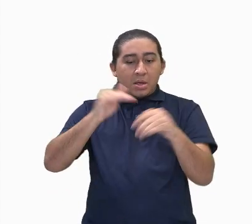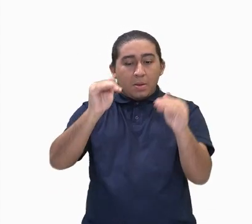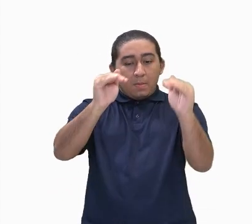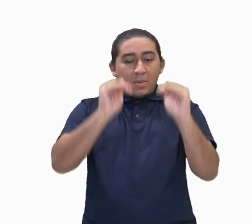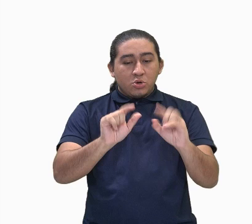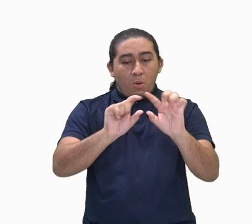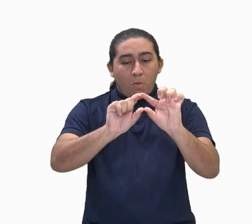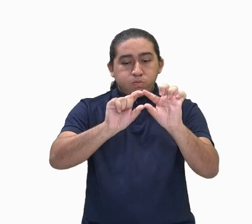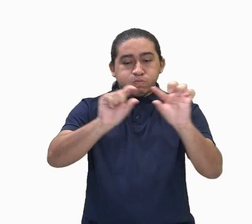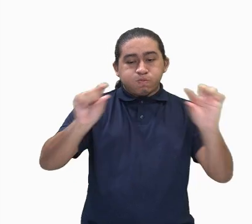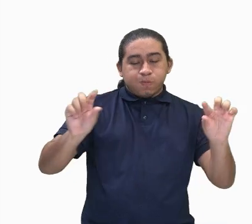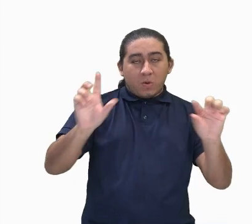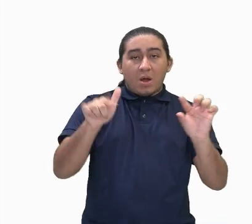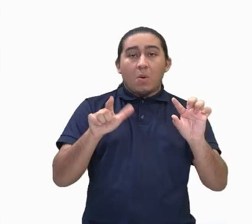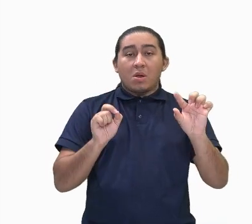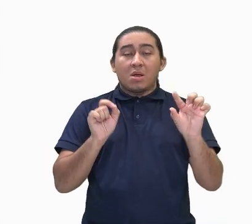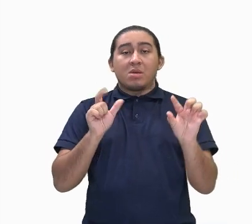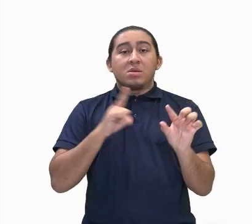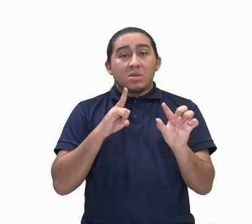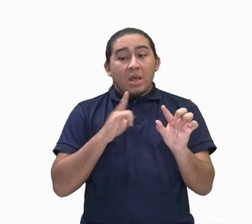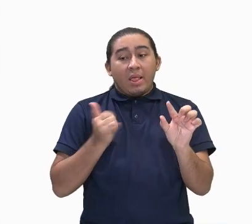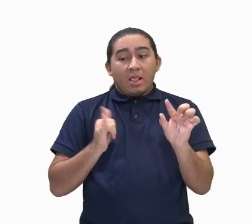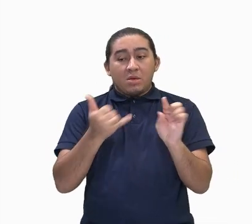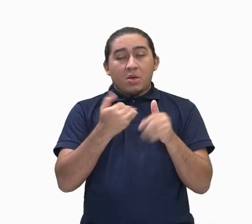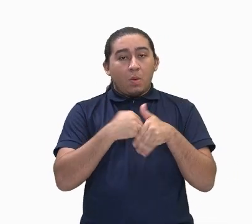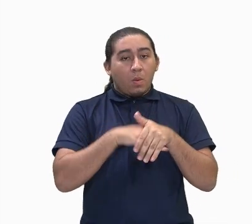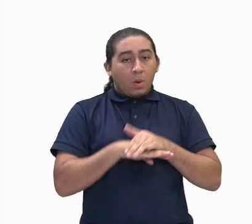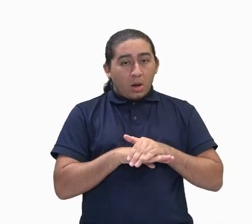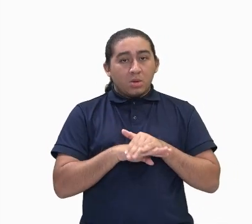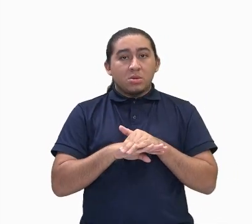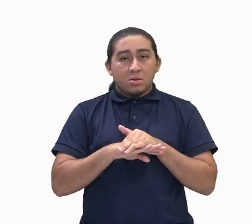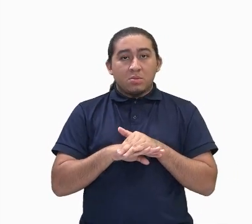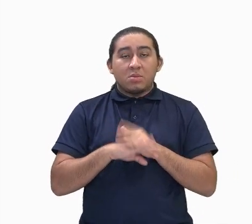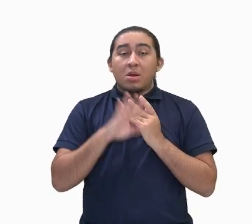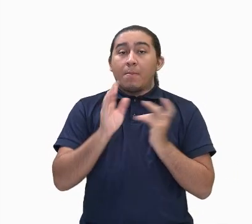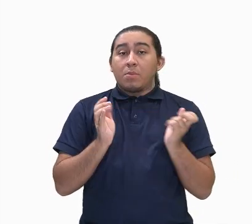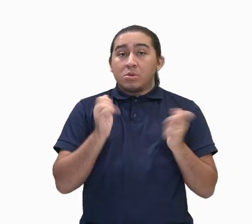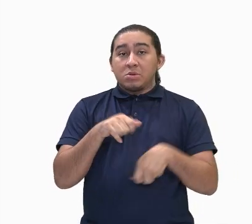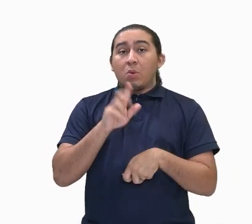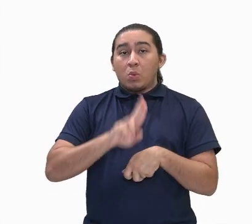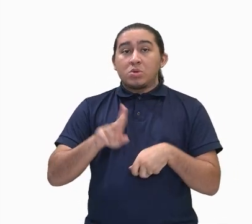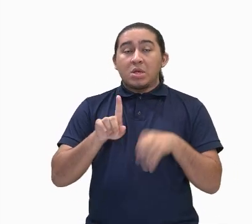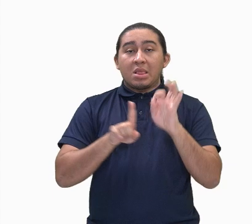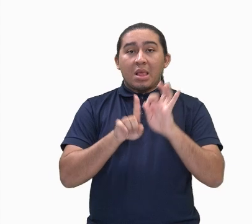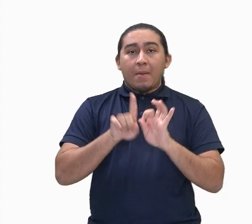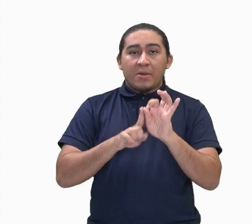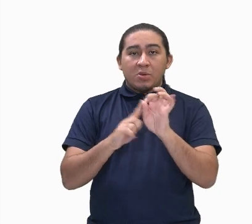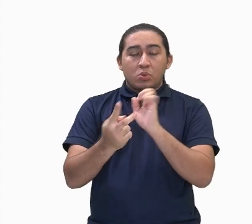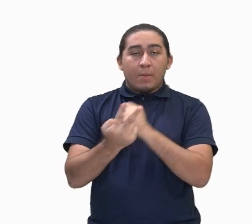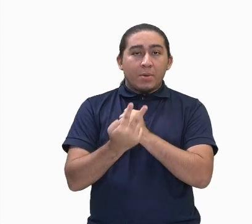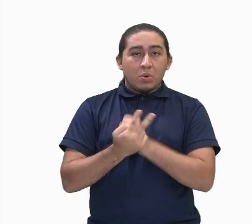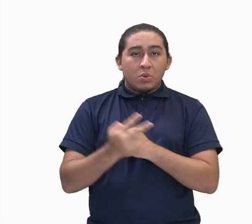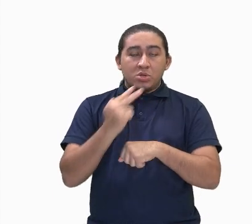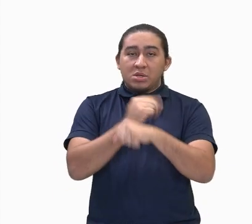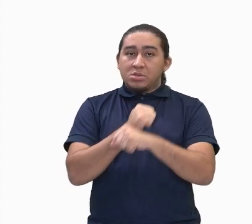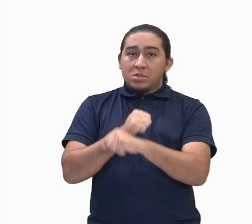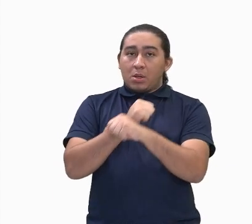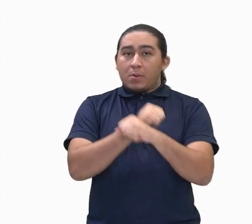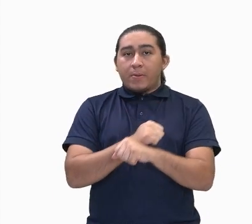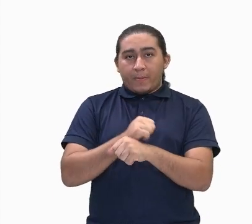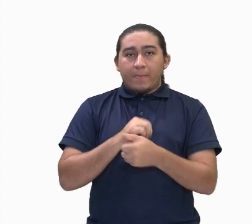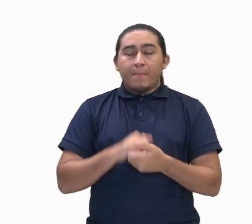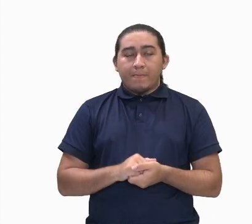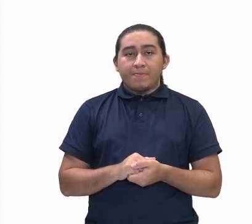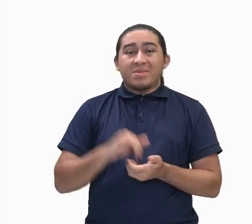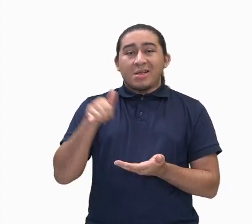é essa reserva de energia, né, que ela funciona ali como um isolante térmico, que é justamente uma camada de